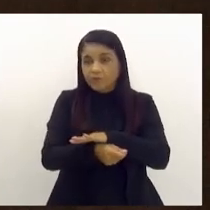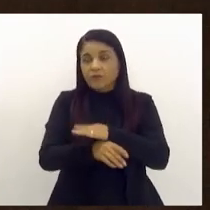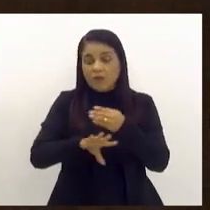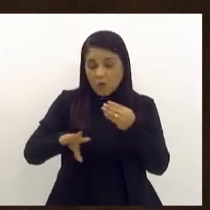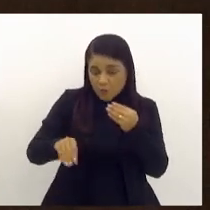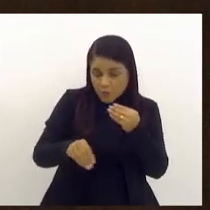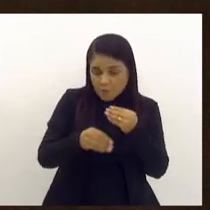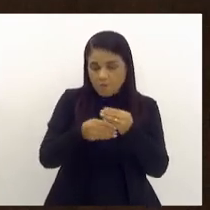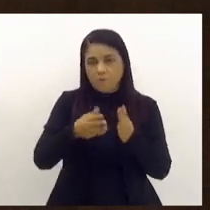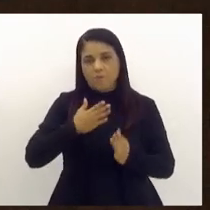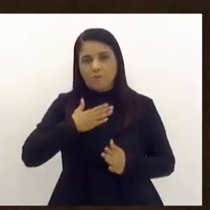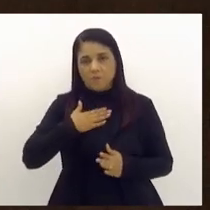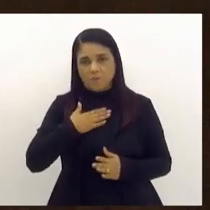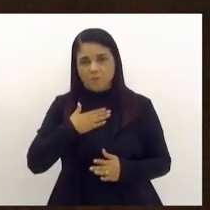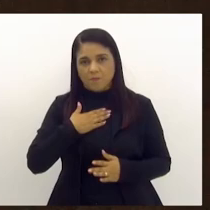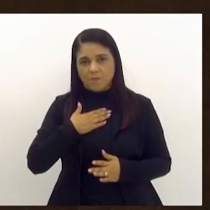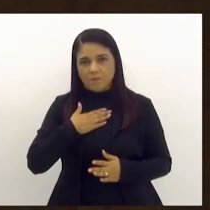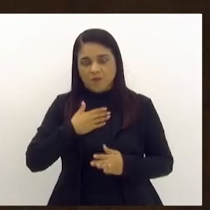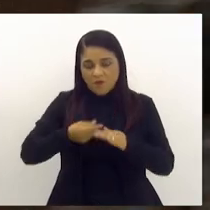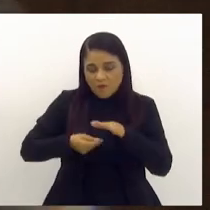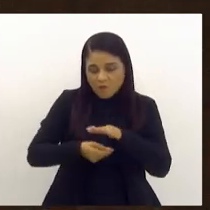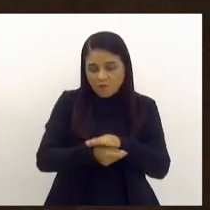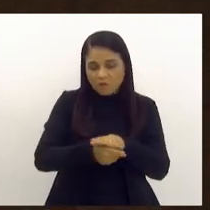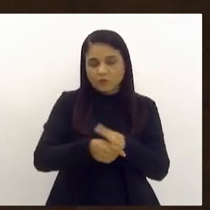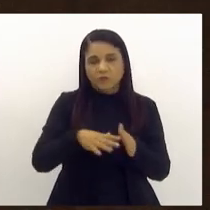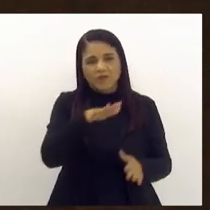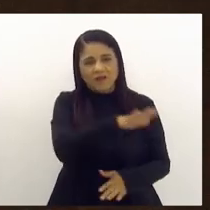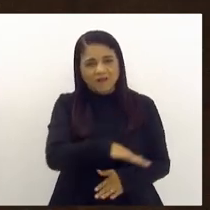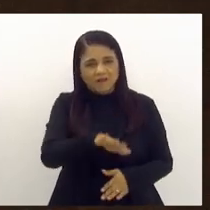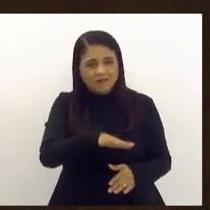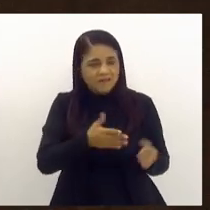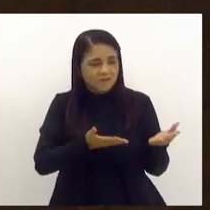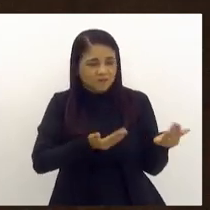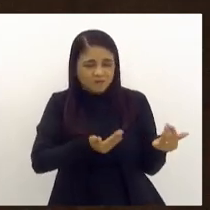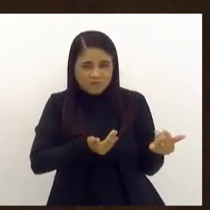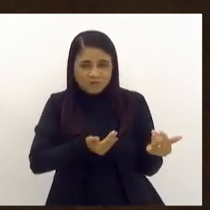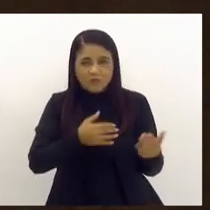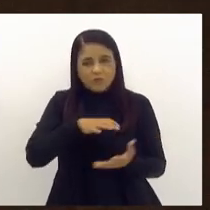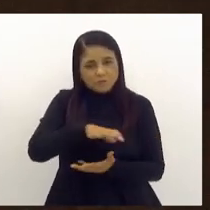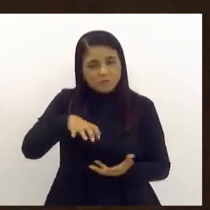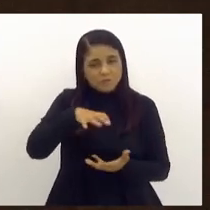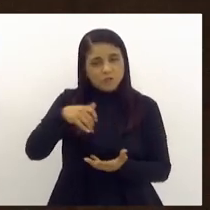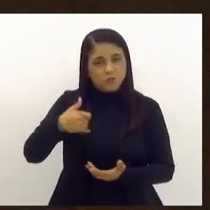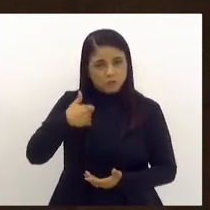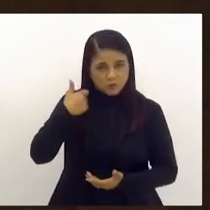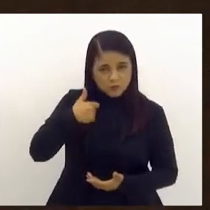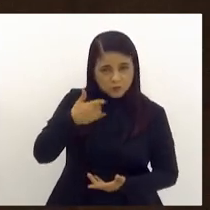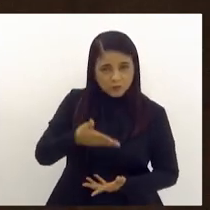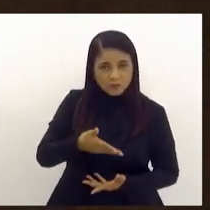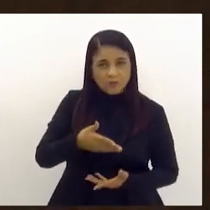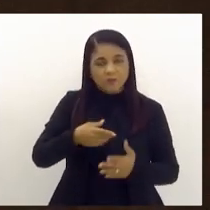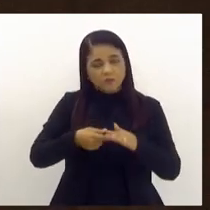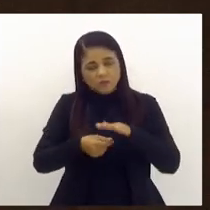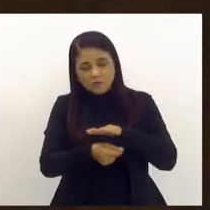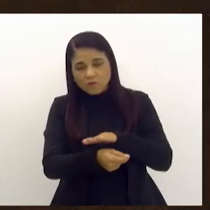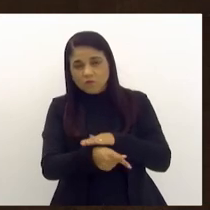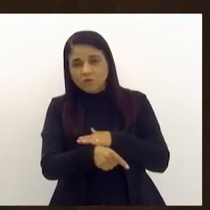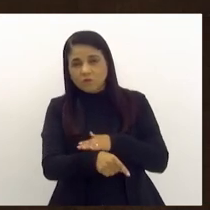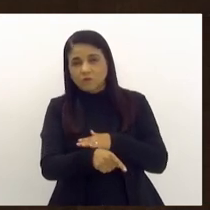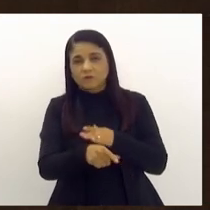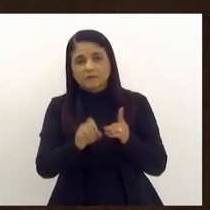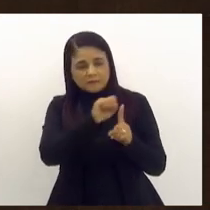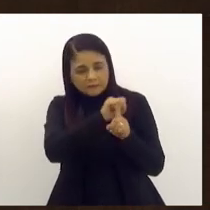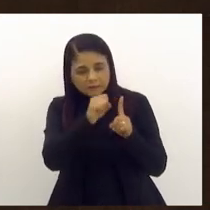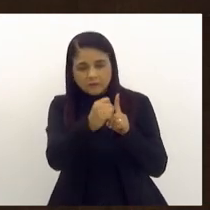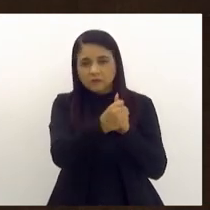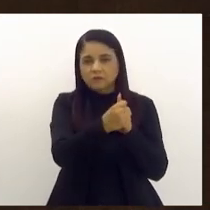emendei, como o Fundo da Criança e Adolescente, o Fundo da Pessoa Idosa, o Fundo da